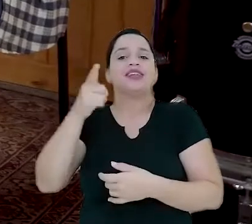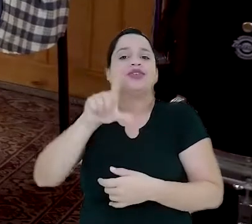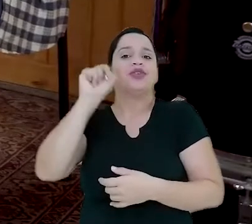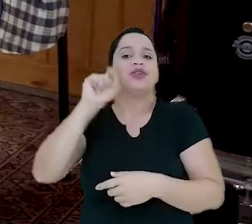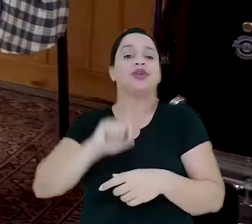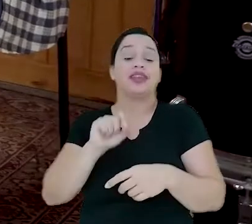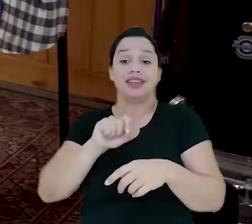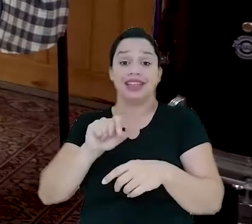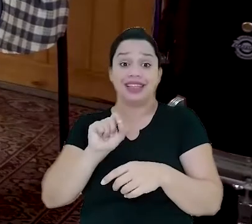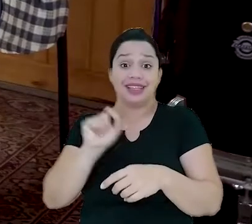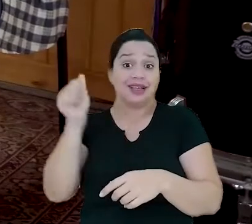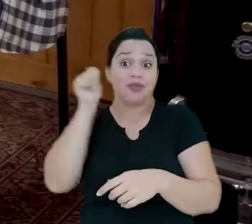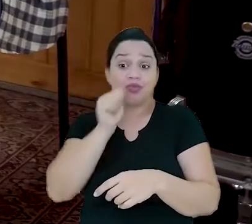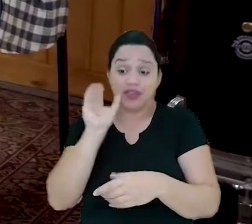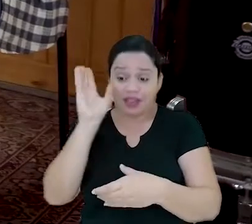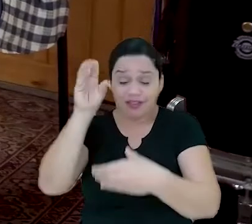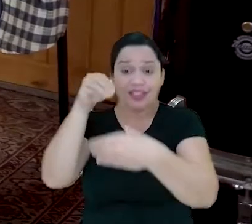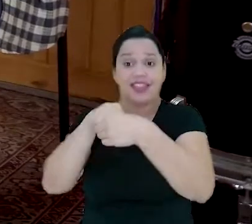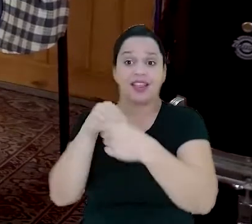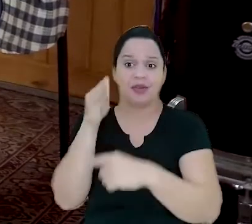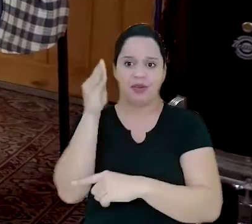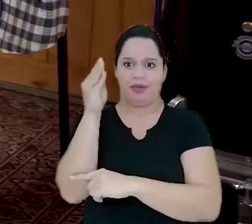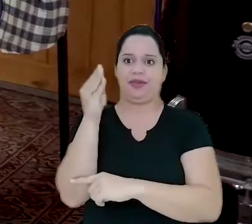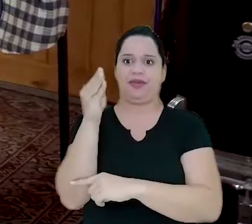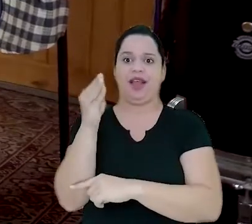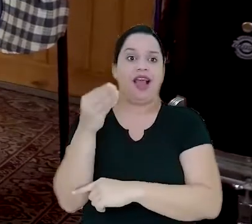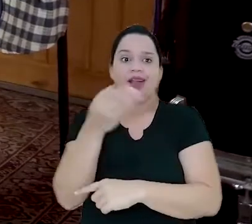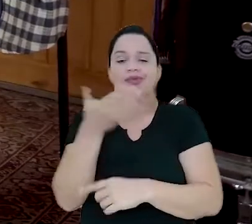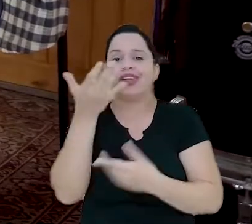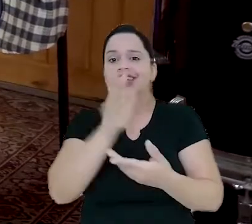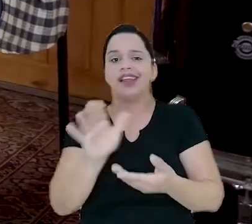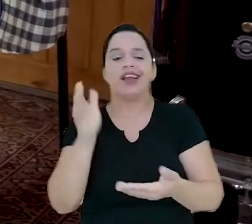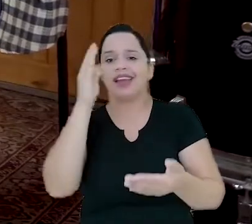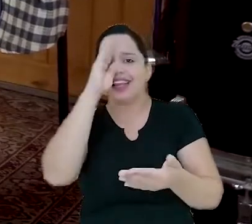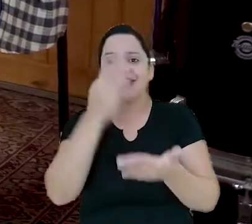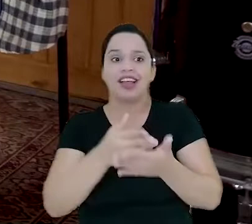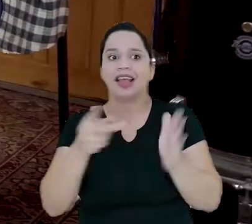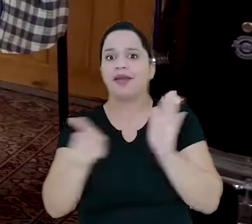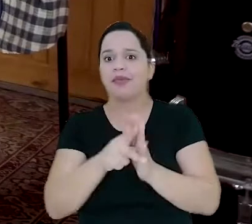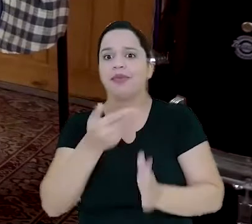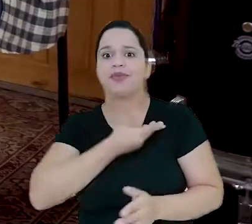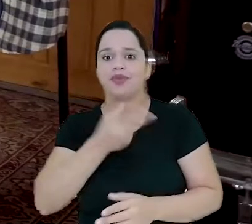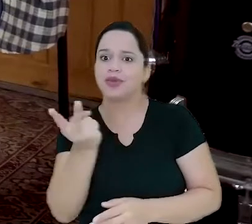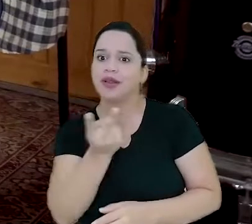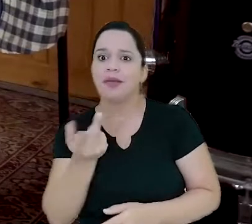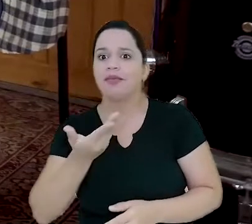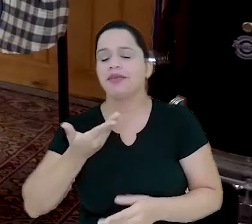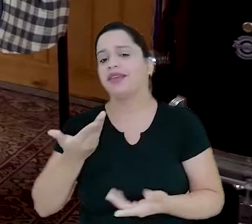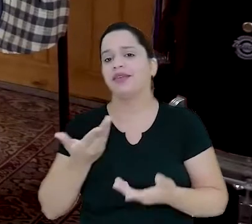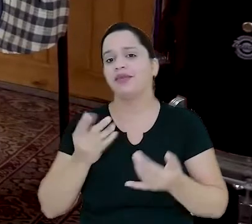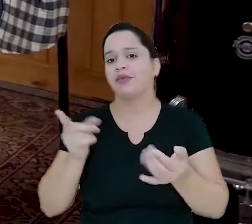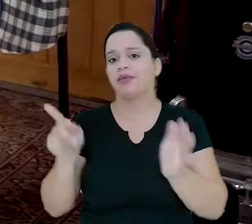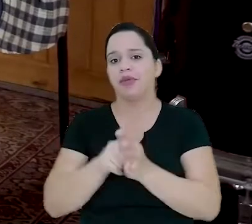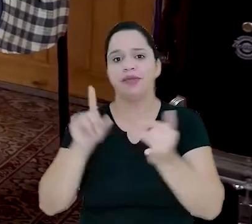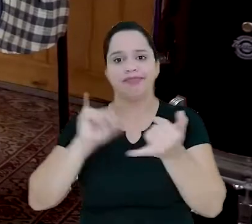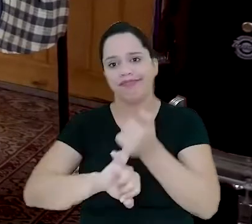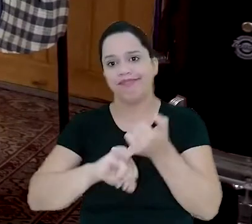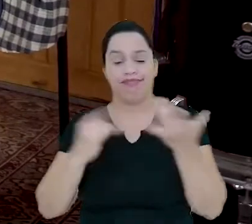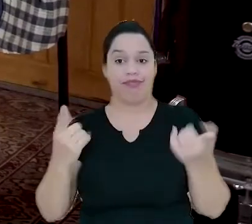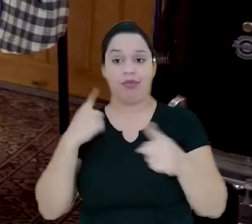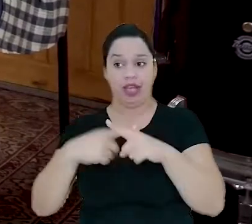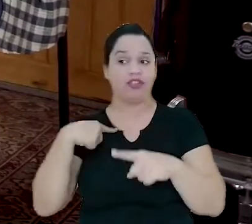acreditar que as mulheres estavam lá dentro. Sim. Ela não queria acreditar. E aí eles estavam... Aí teve uma situação de um dia que nós pegamos, aí os